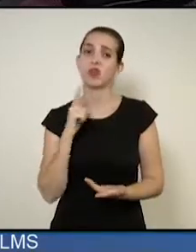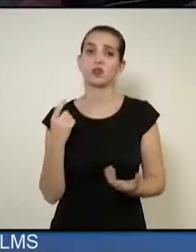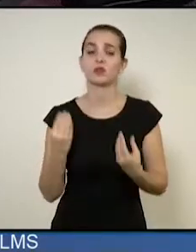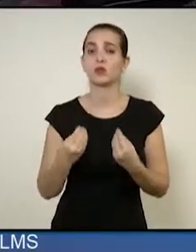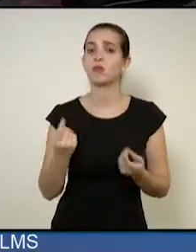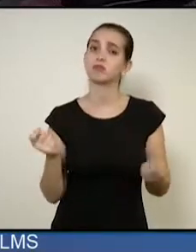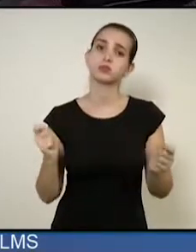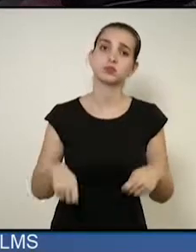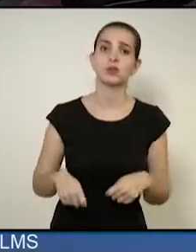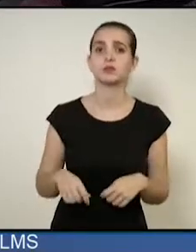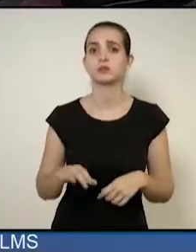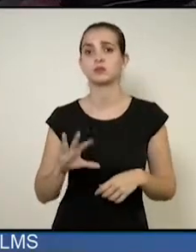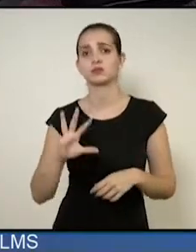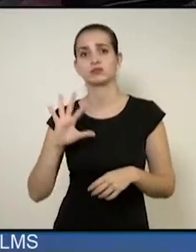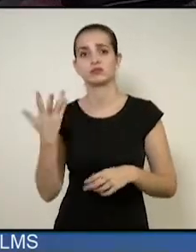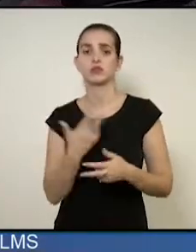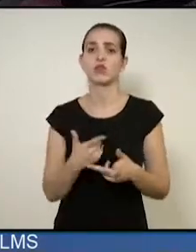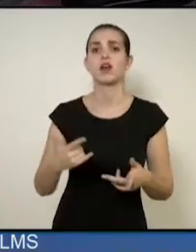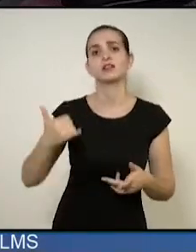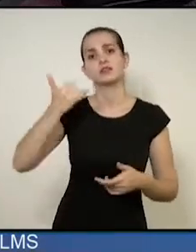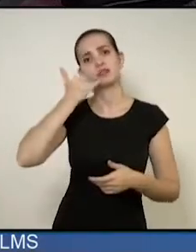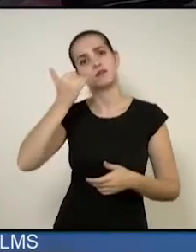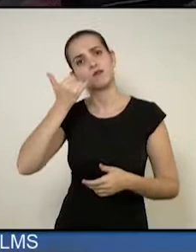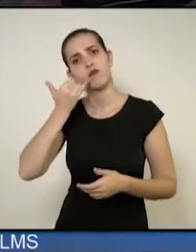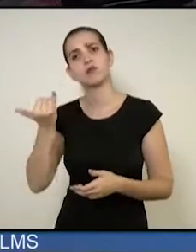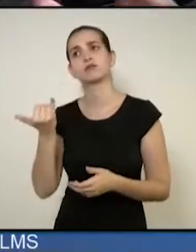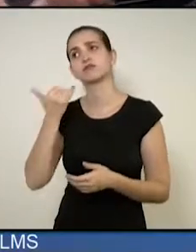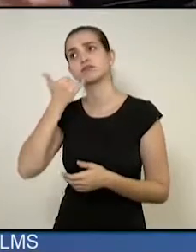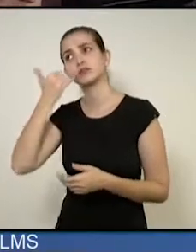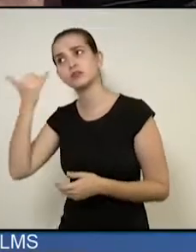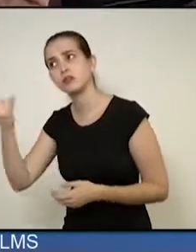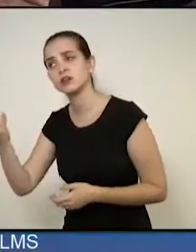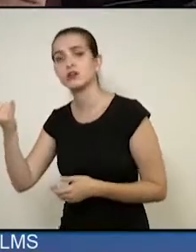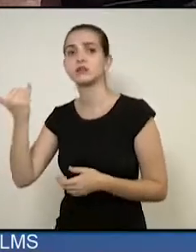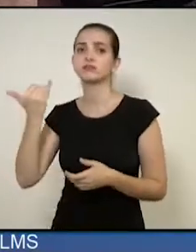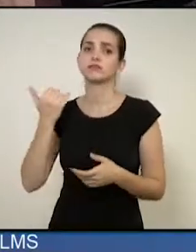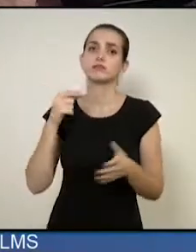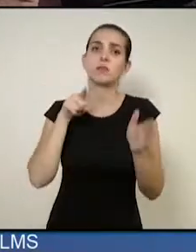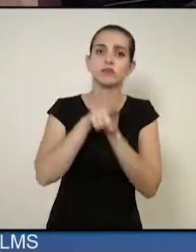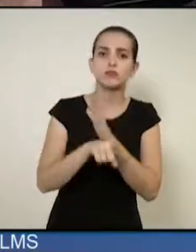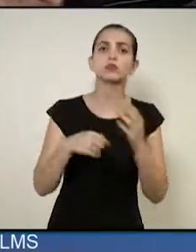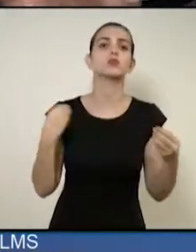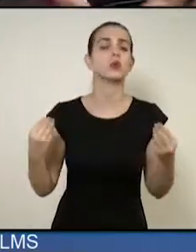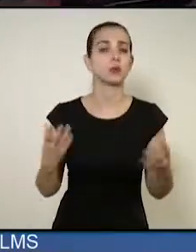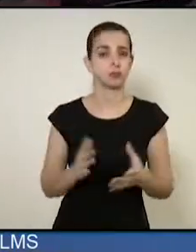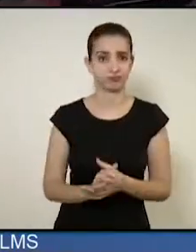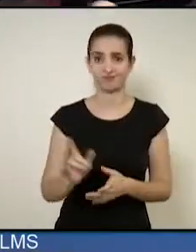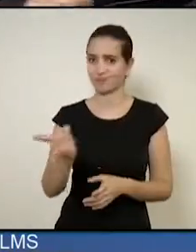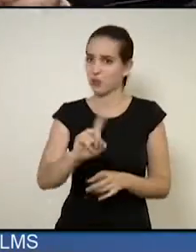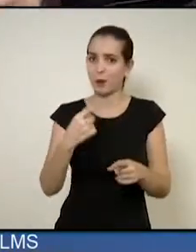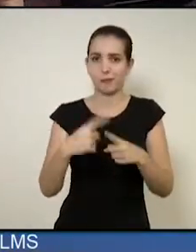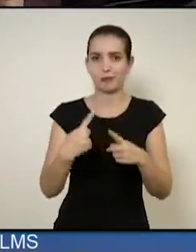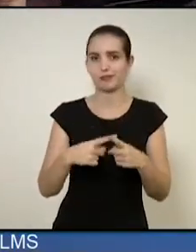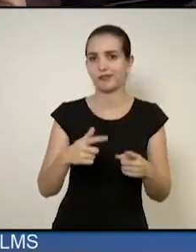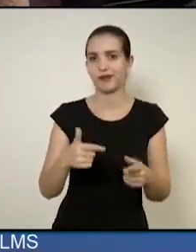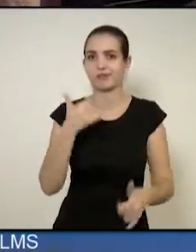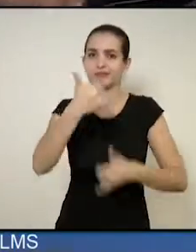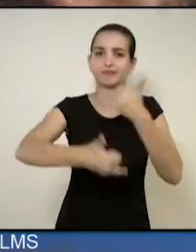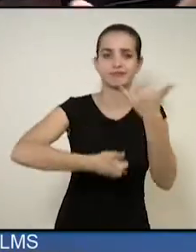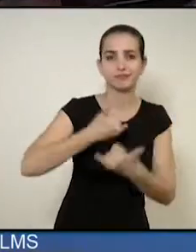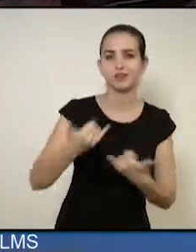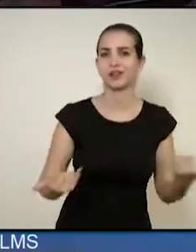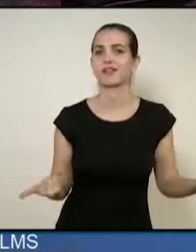de realizar ligações telefônicas, e não é assim por esporte, não é